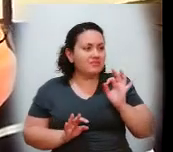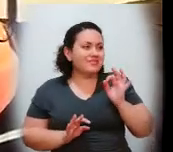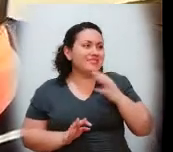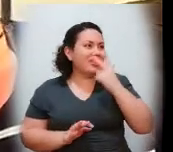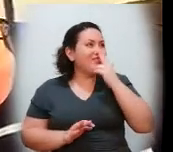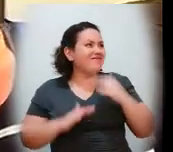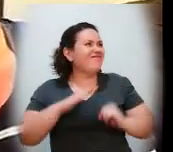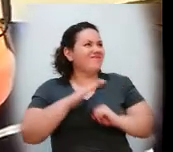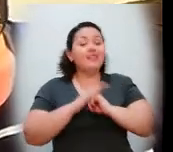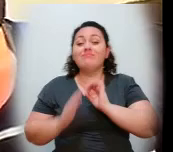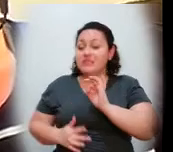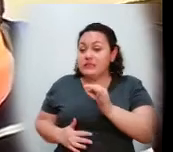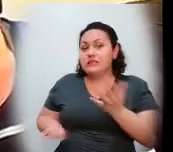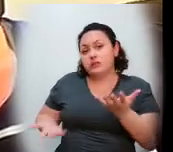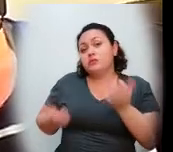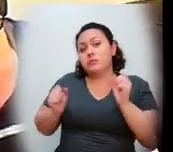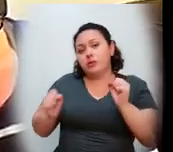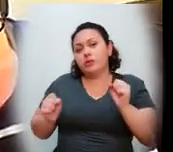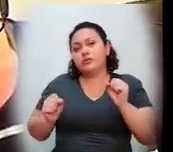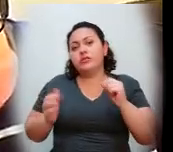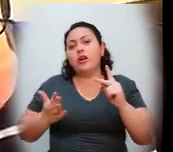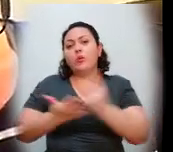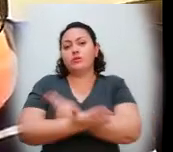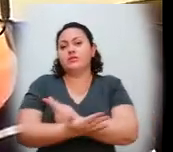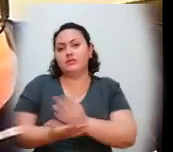isso, assim, até pode ser, né,